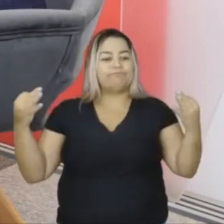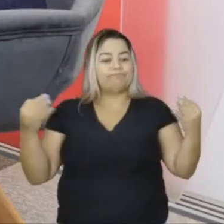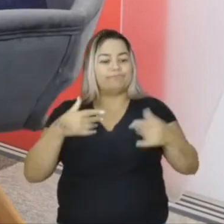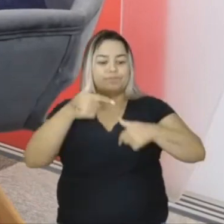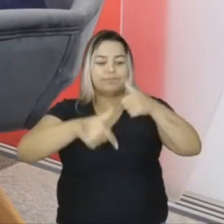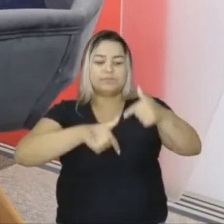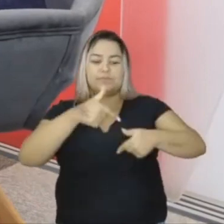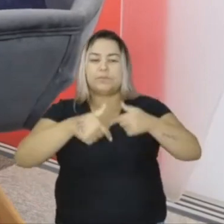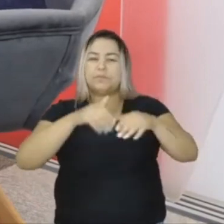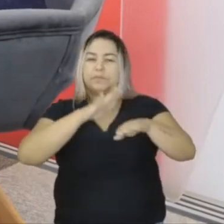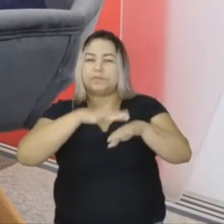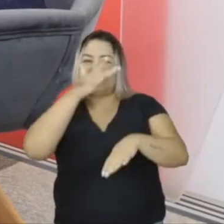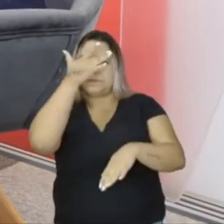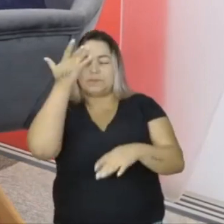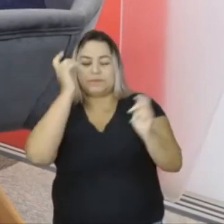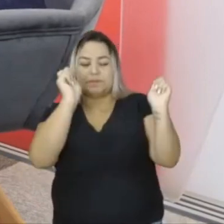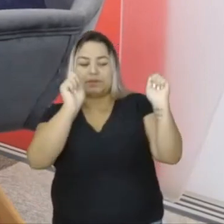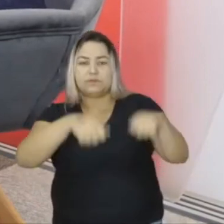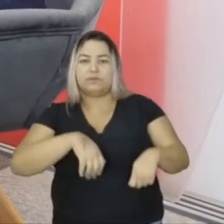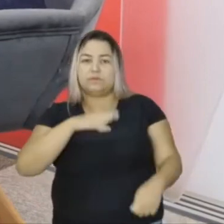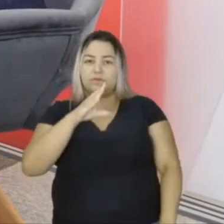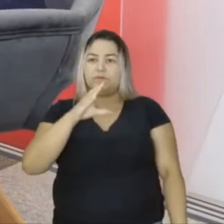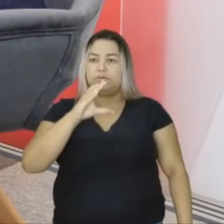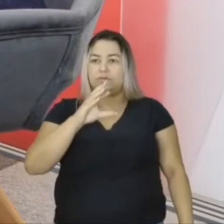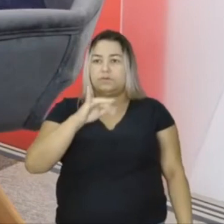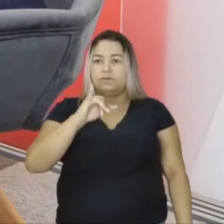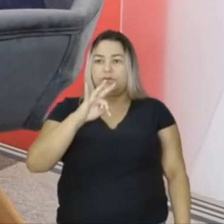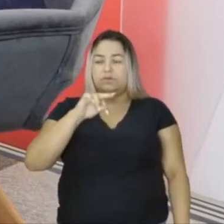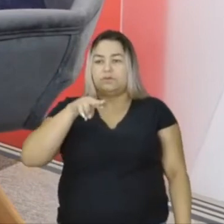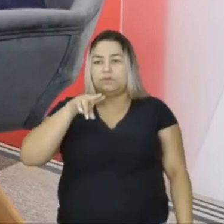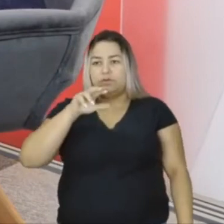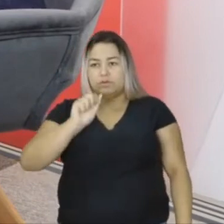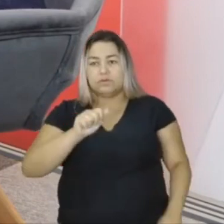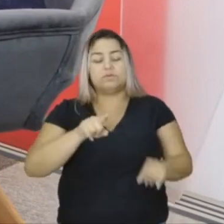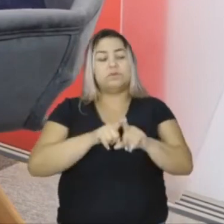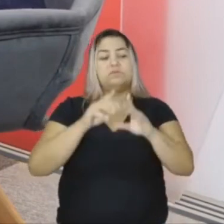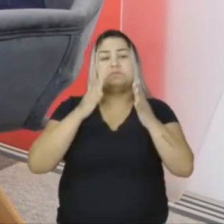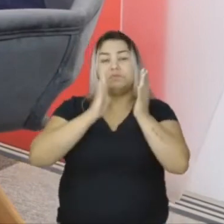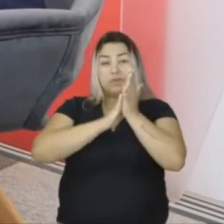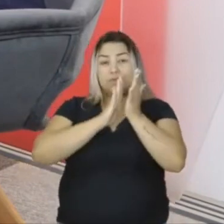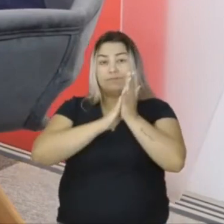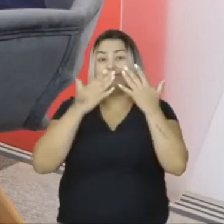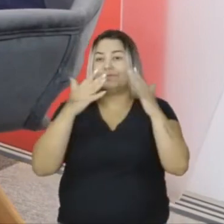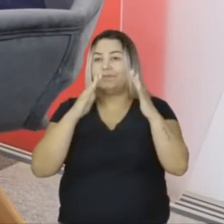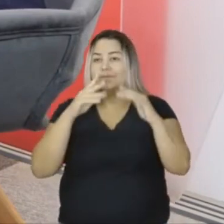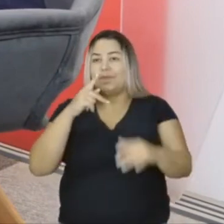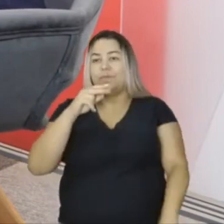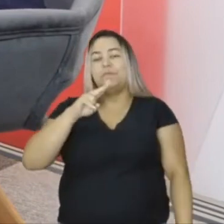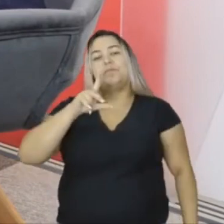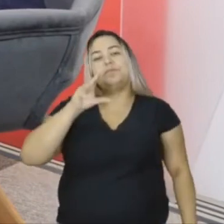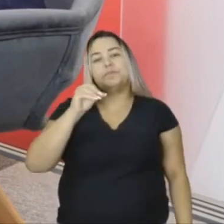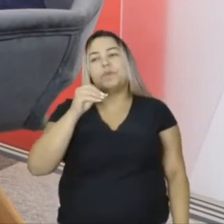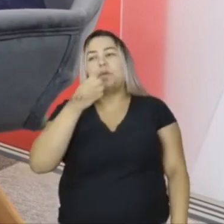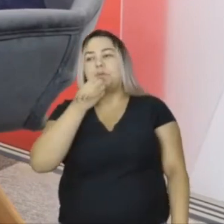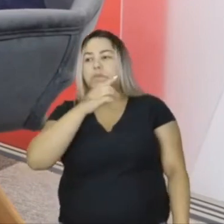mais necessitados. Cristina Lanes também parabeniza seu trabalho. Paulo Roberto Carneiro te dá bom dia, né? É bom mostrar para